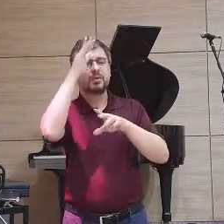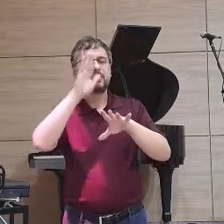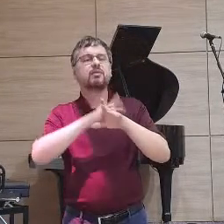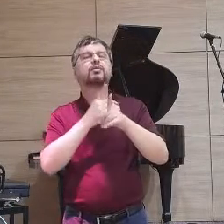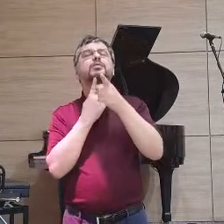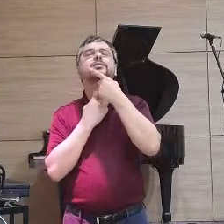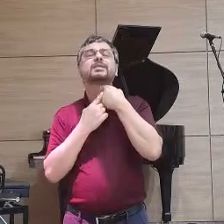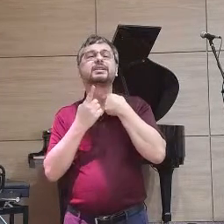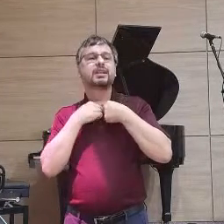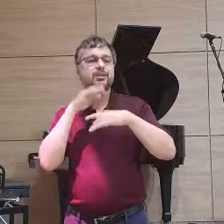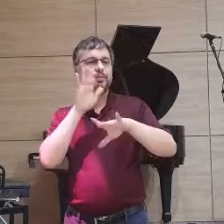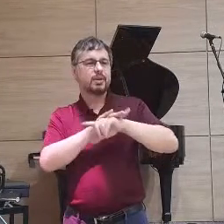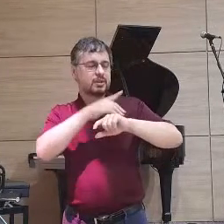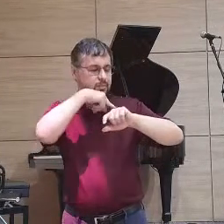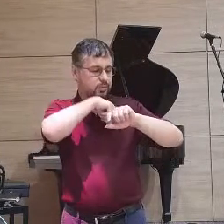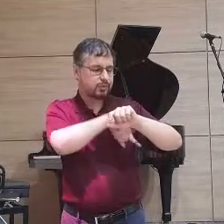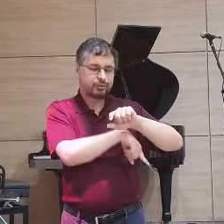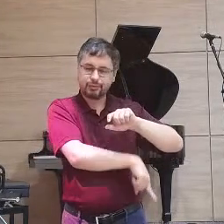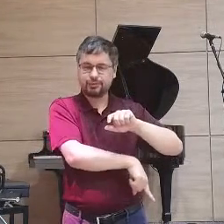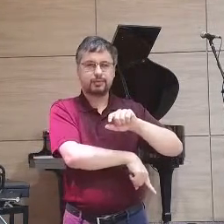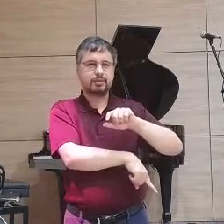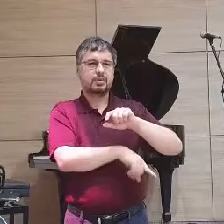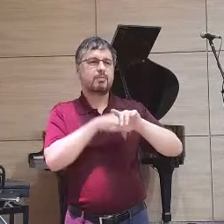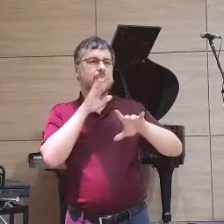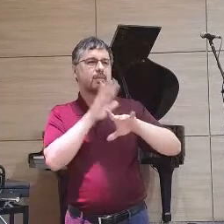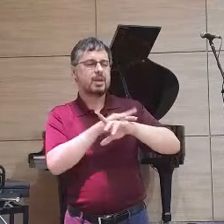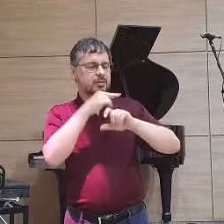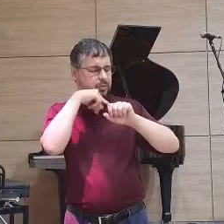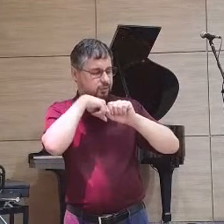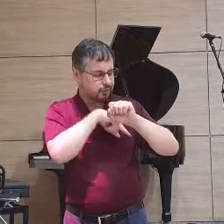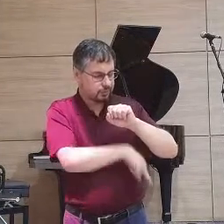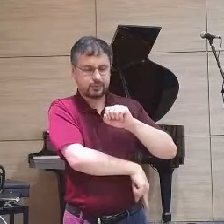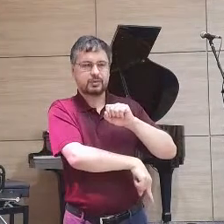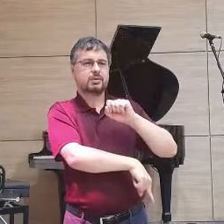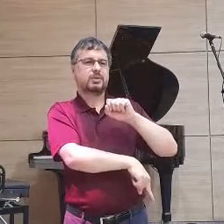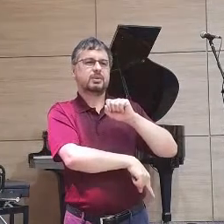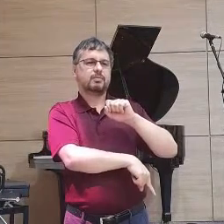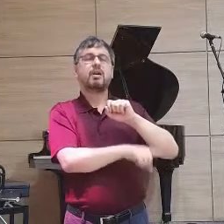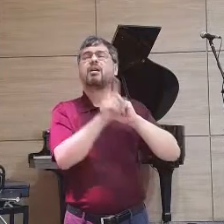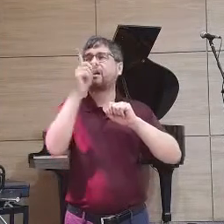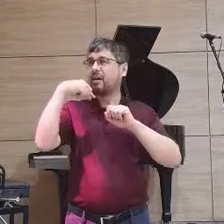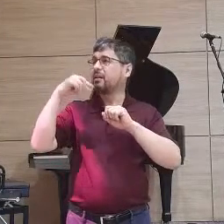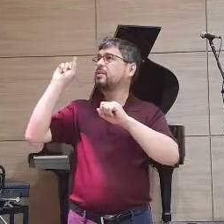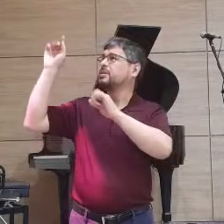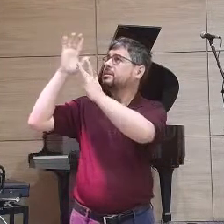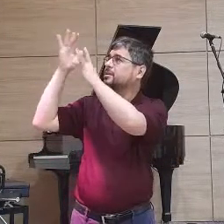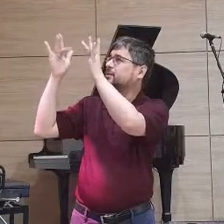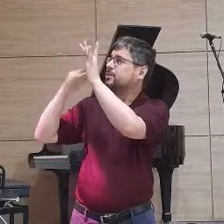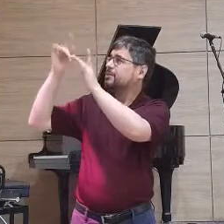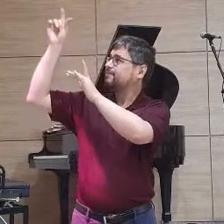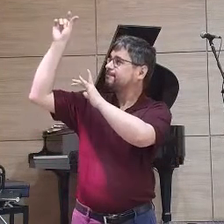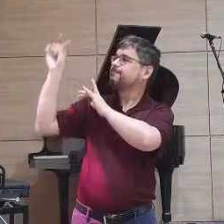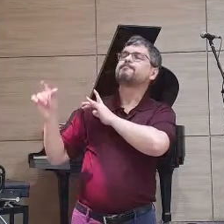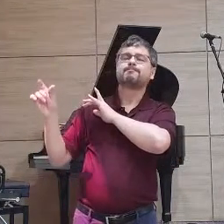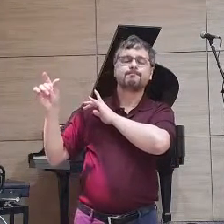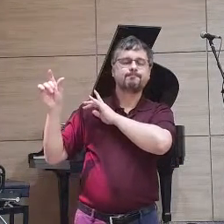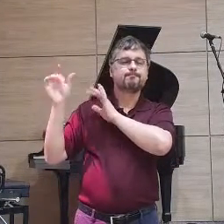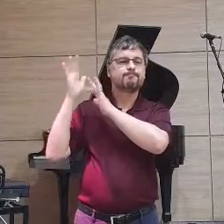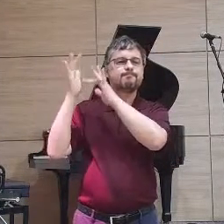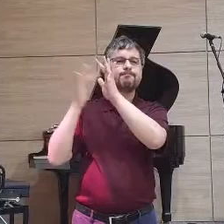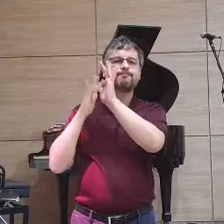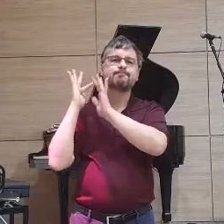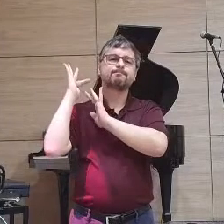entregáveis mas no âmago e é com esse em Jesus está